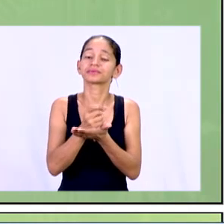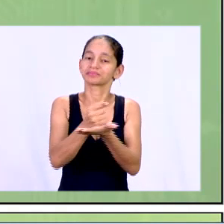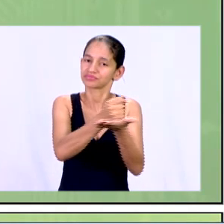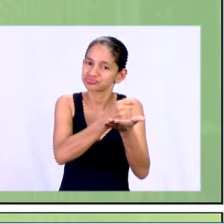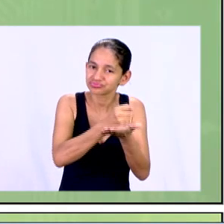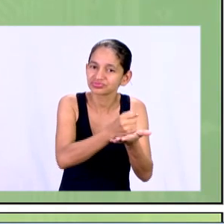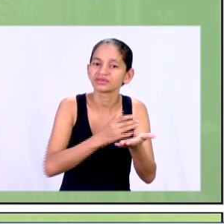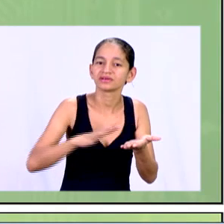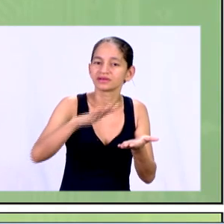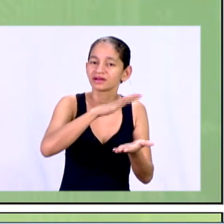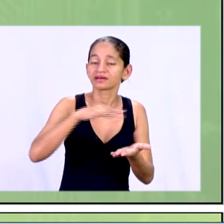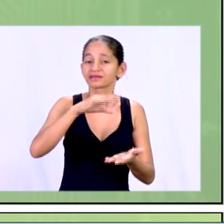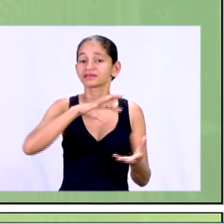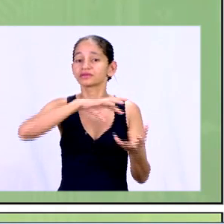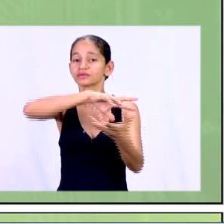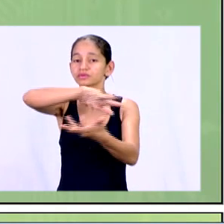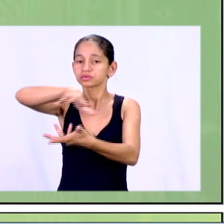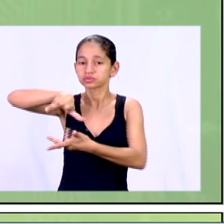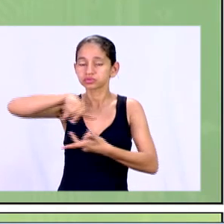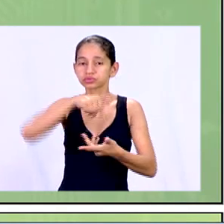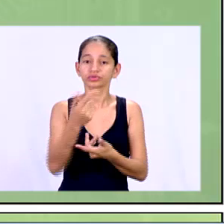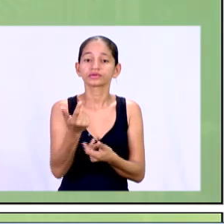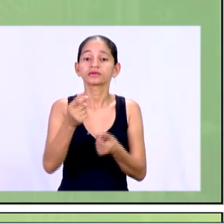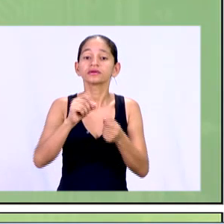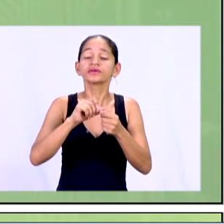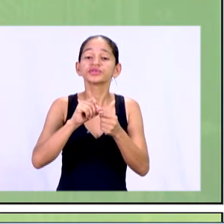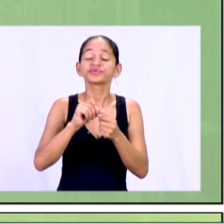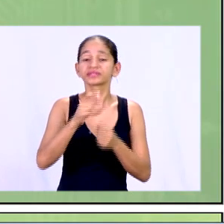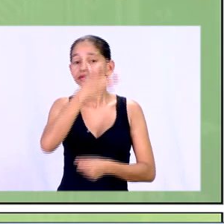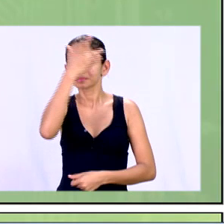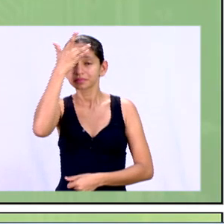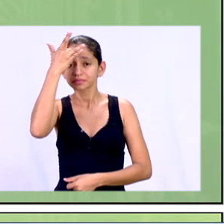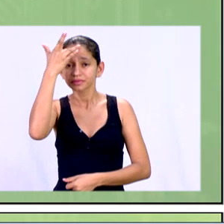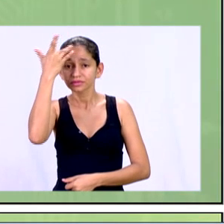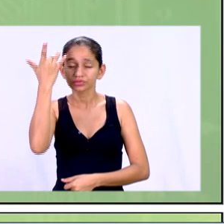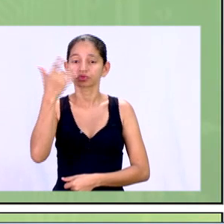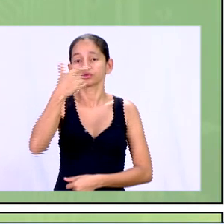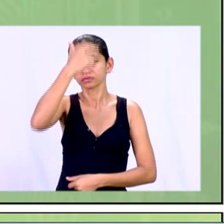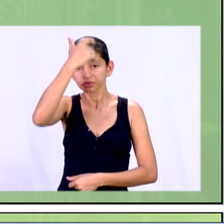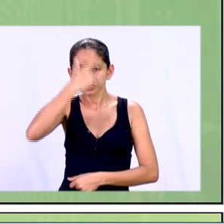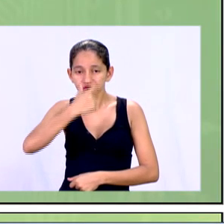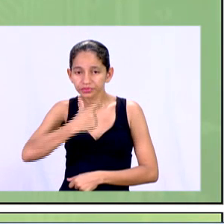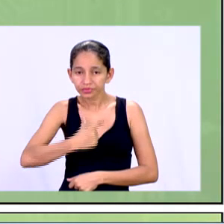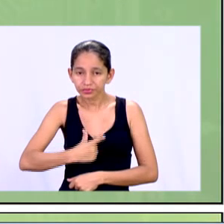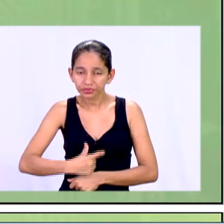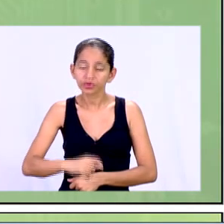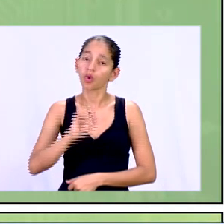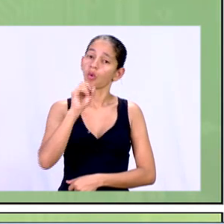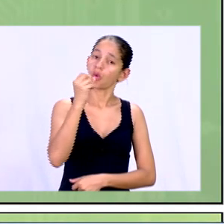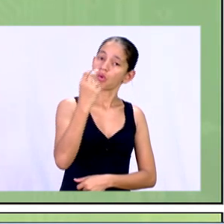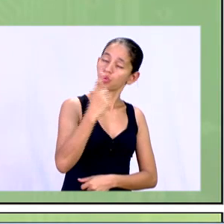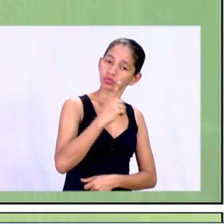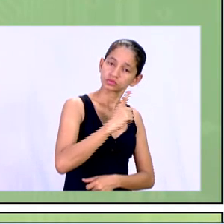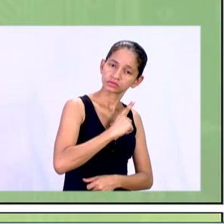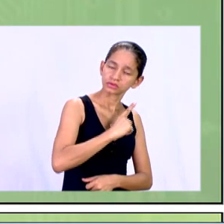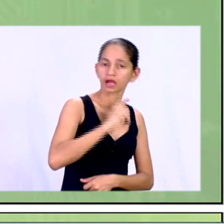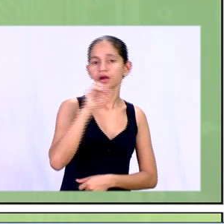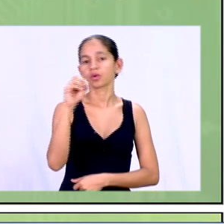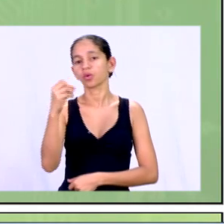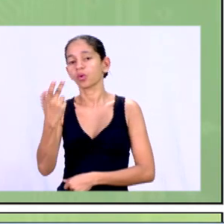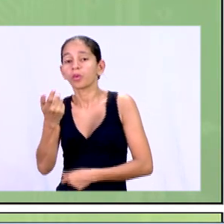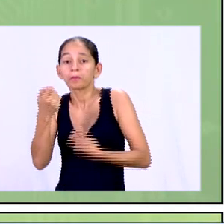fundamentação na racionalidade humana, na capacidade que o homem tem, ou deve ter, ou